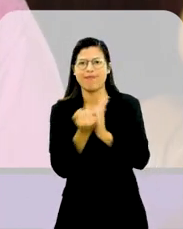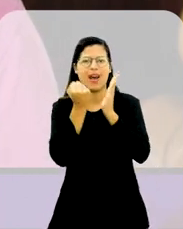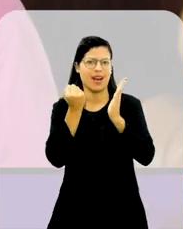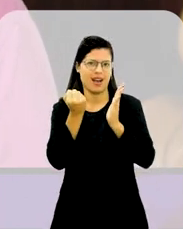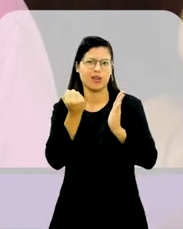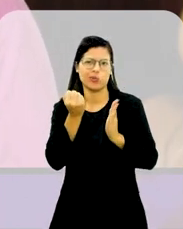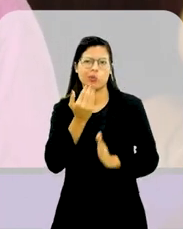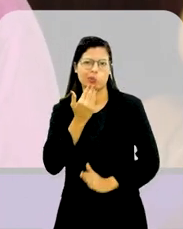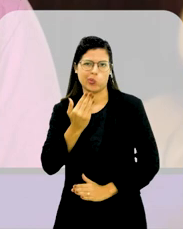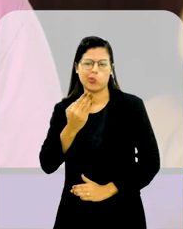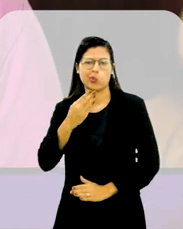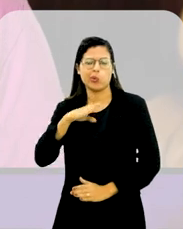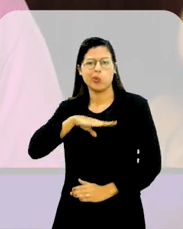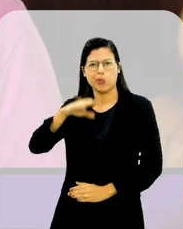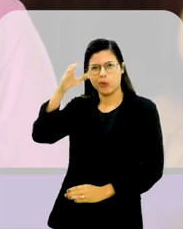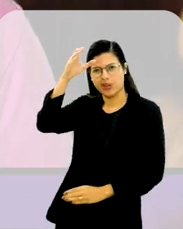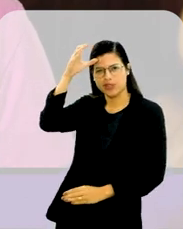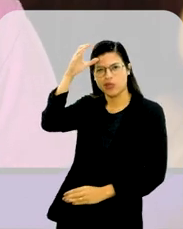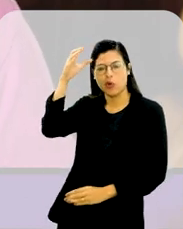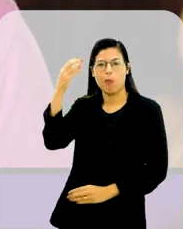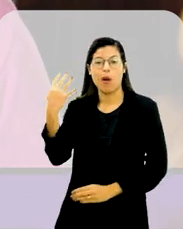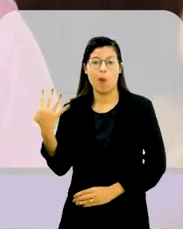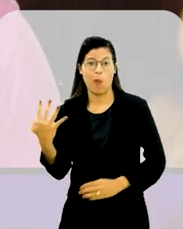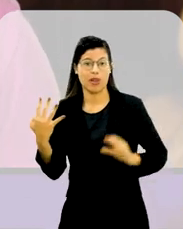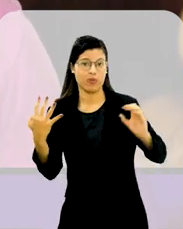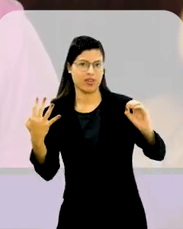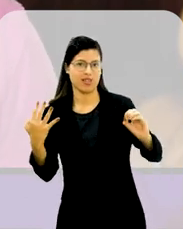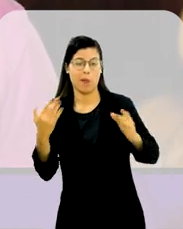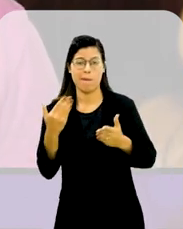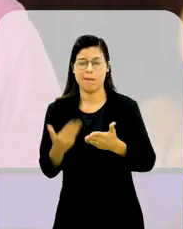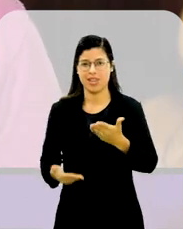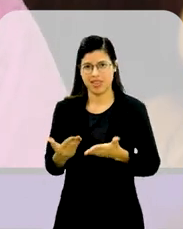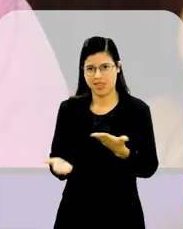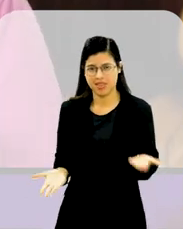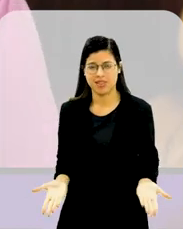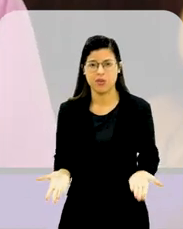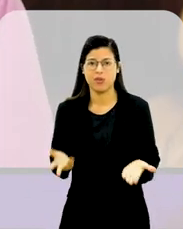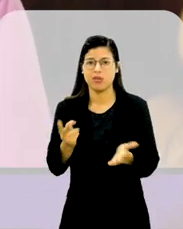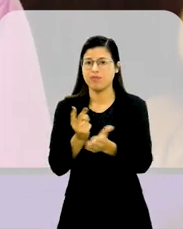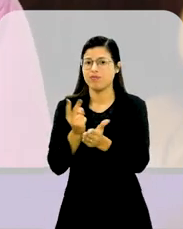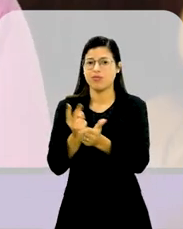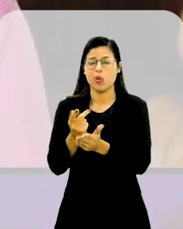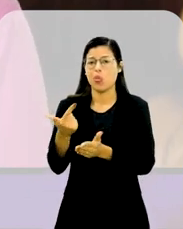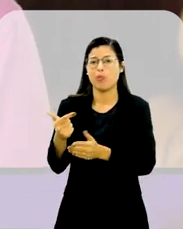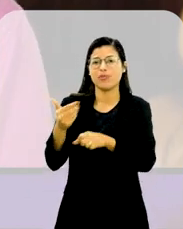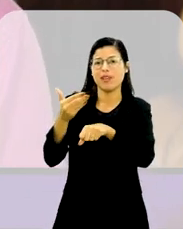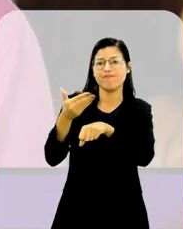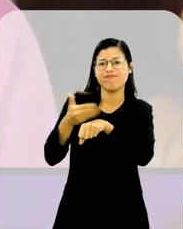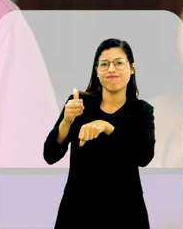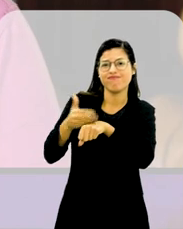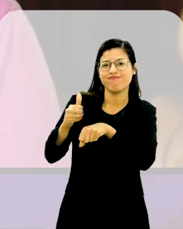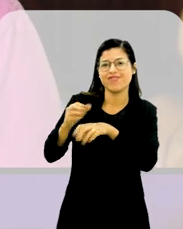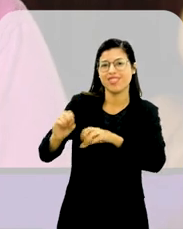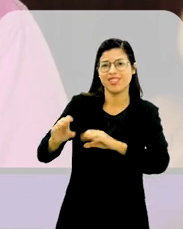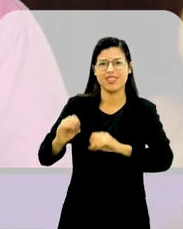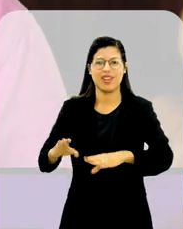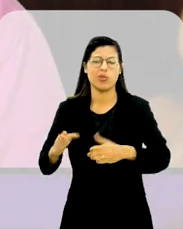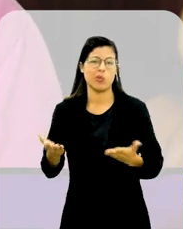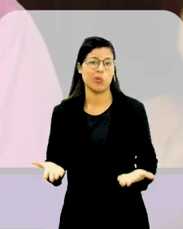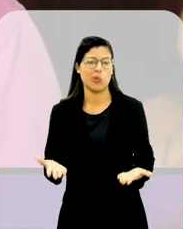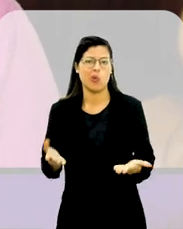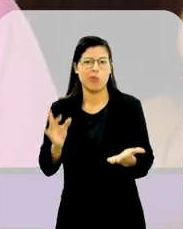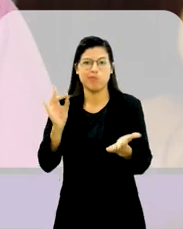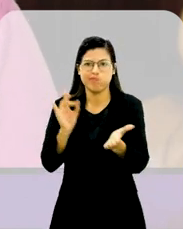também né para o Criciúma quando perdeu de 4 a 0 para São Januário segue sem treinador definitiva tanto